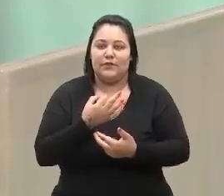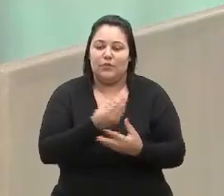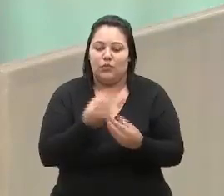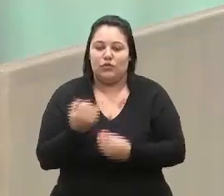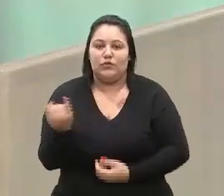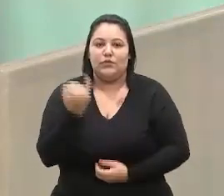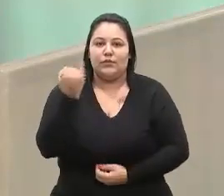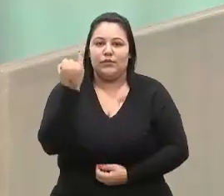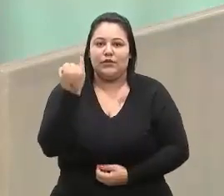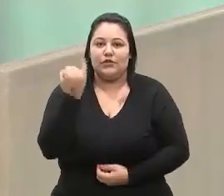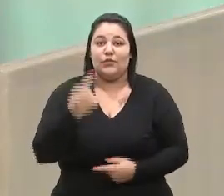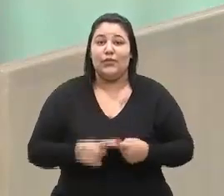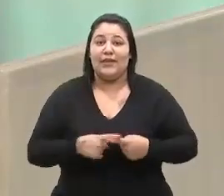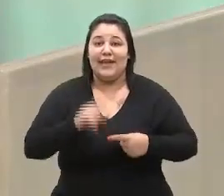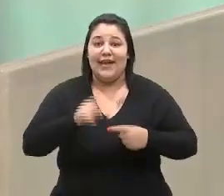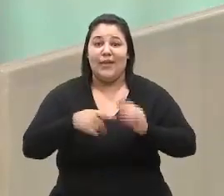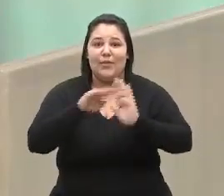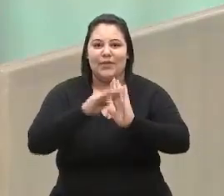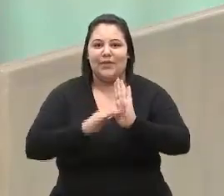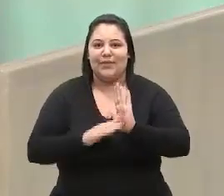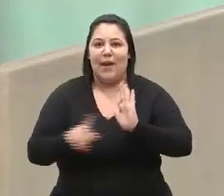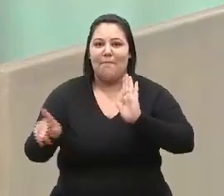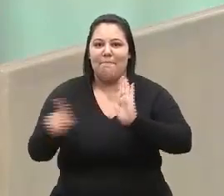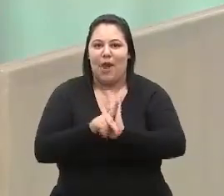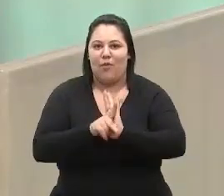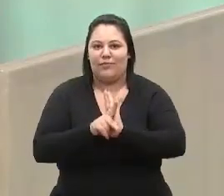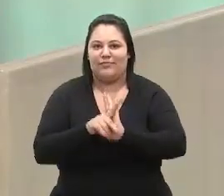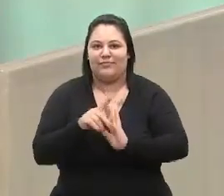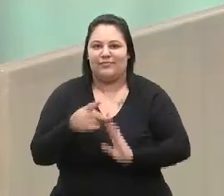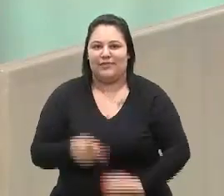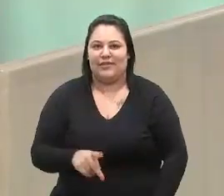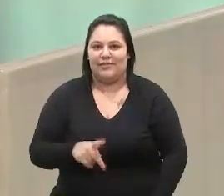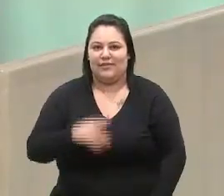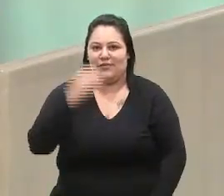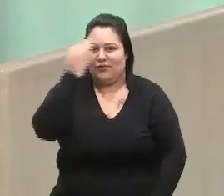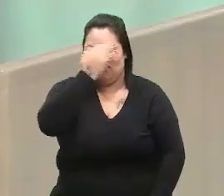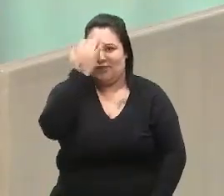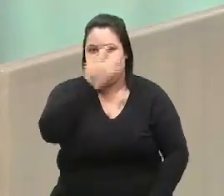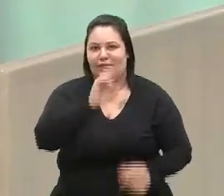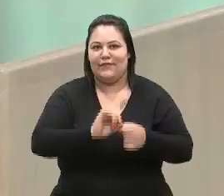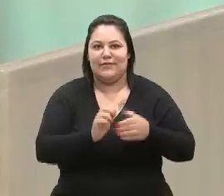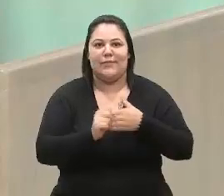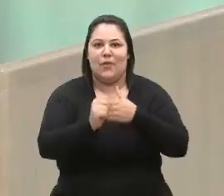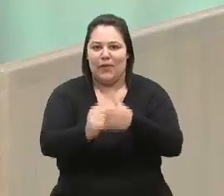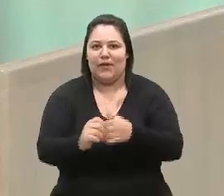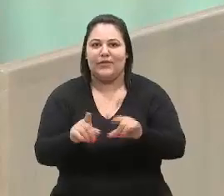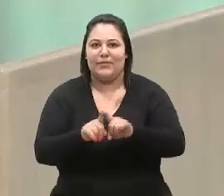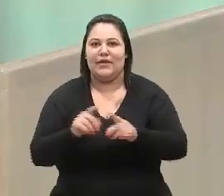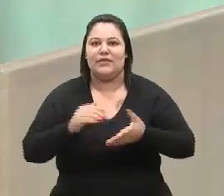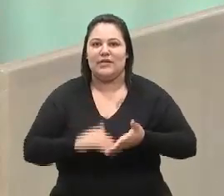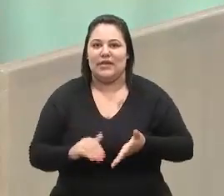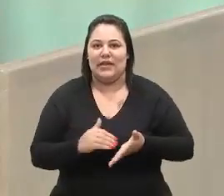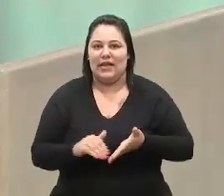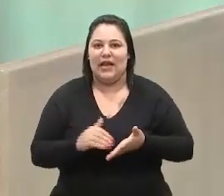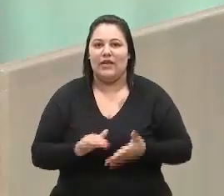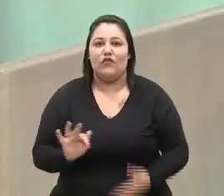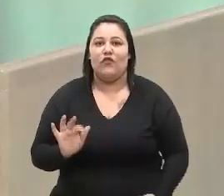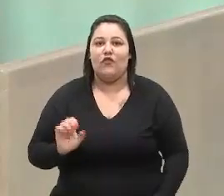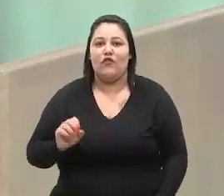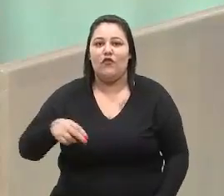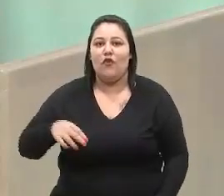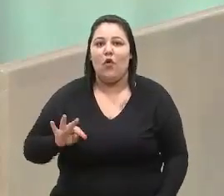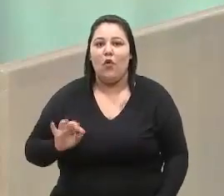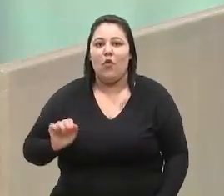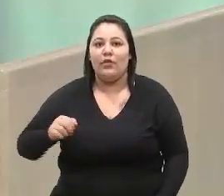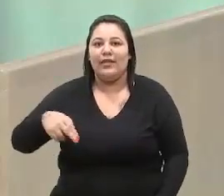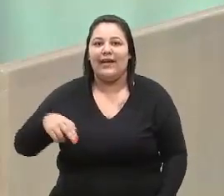esse é um programa da cidade, que o governo Adiló está conduzindo com o secretário Fontana, com a Luana, com